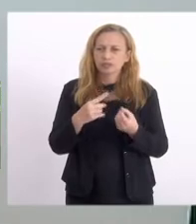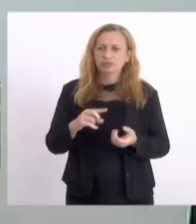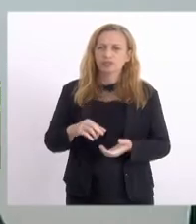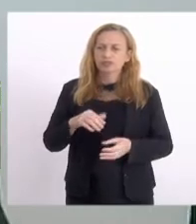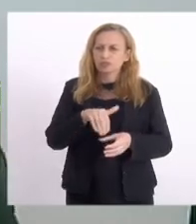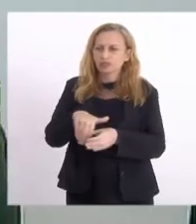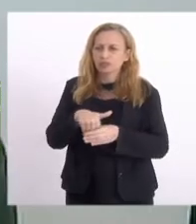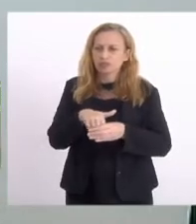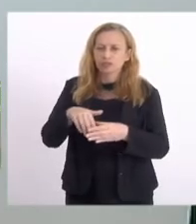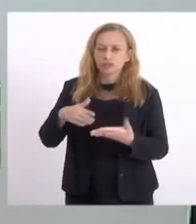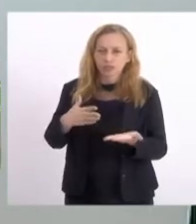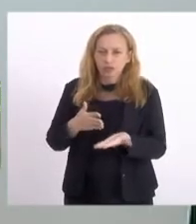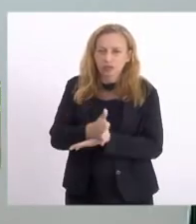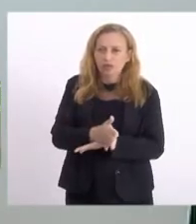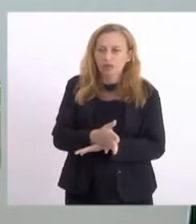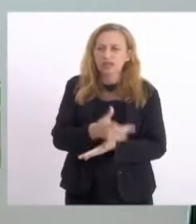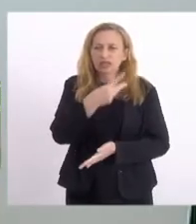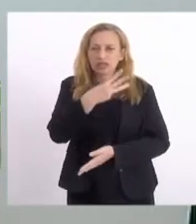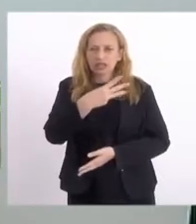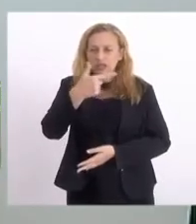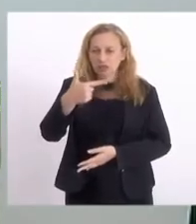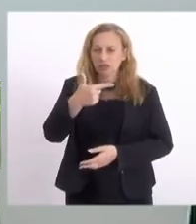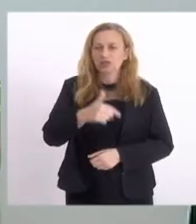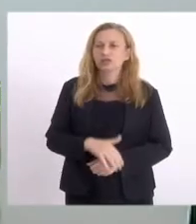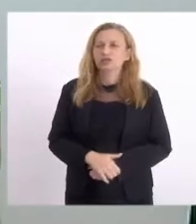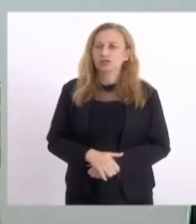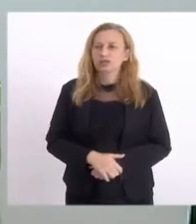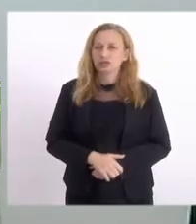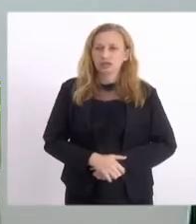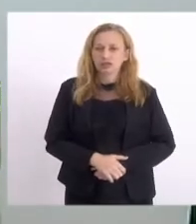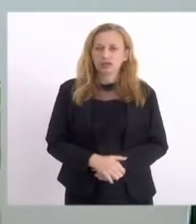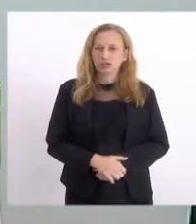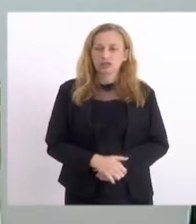votação aprovada. 32.